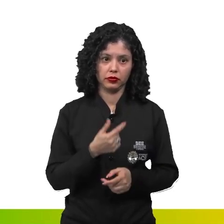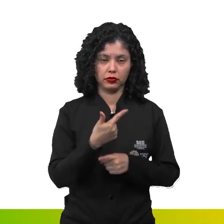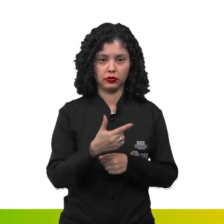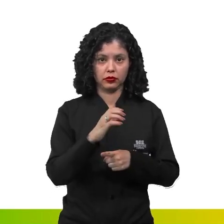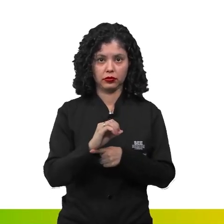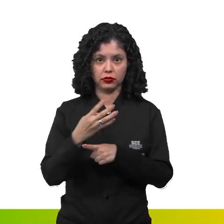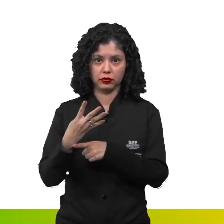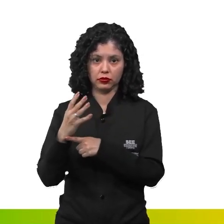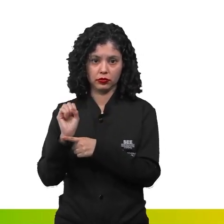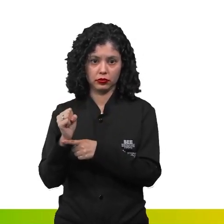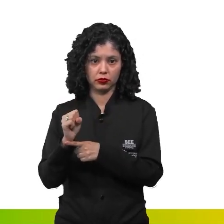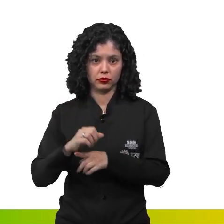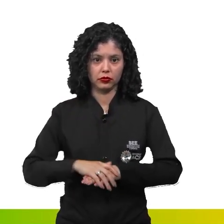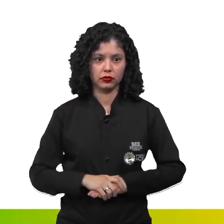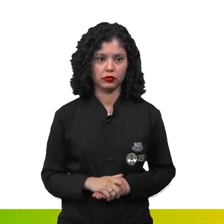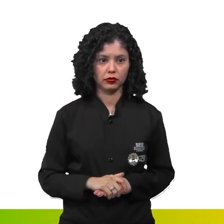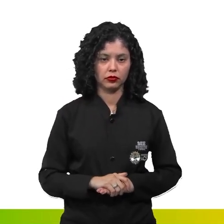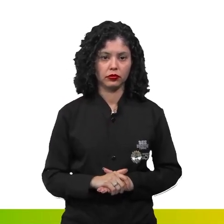E,